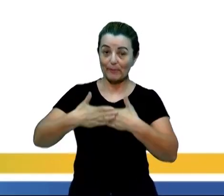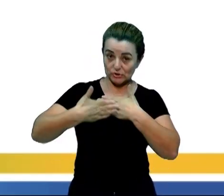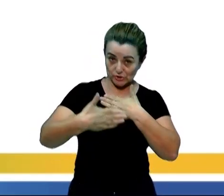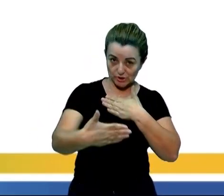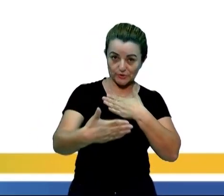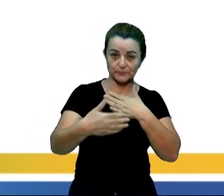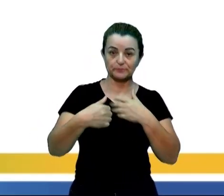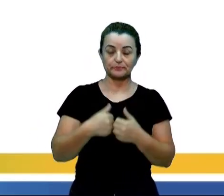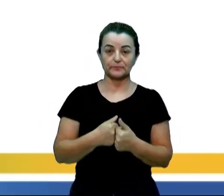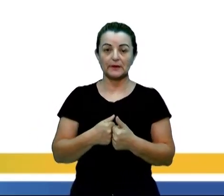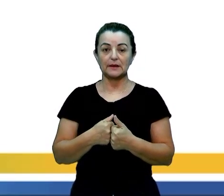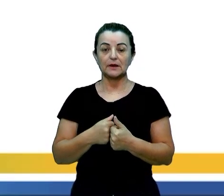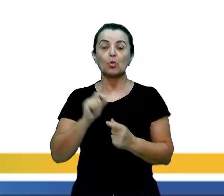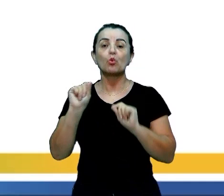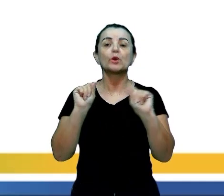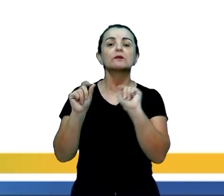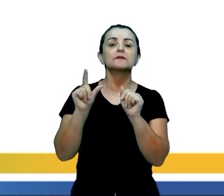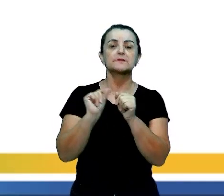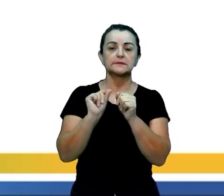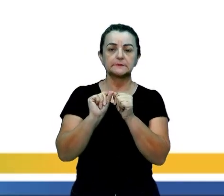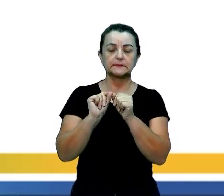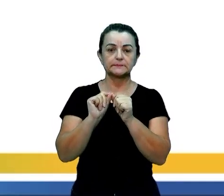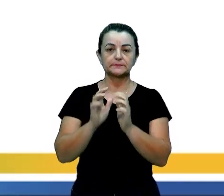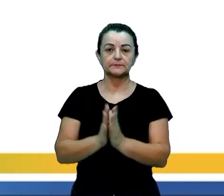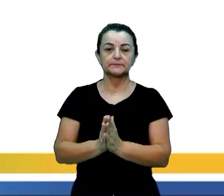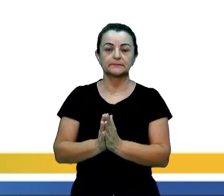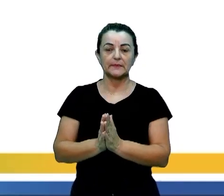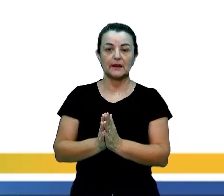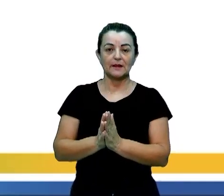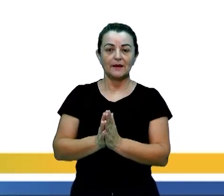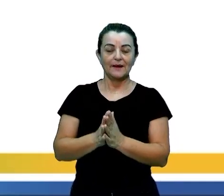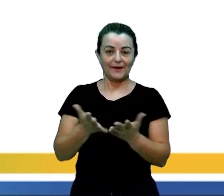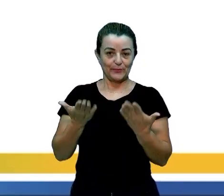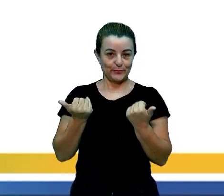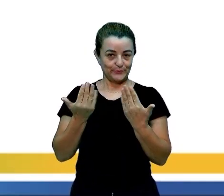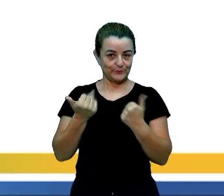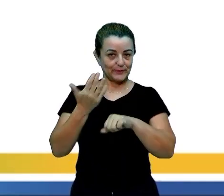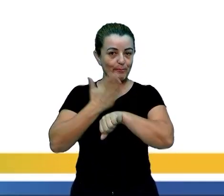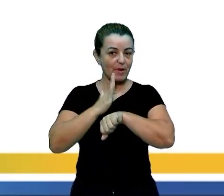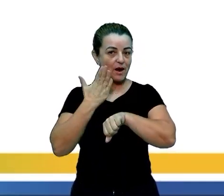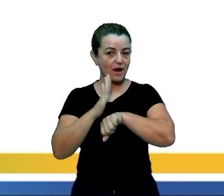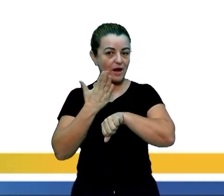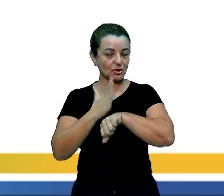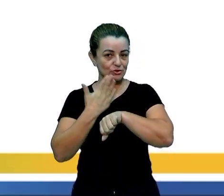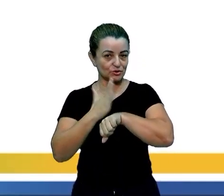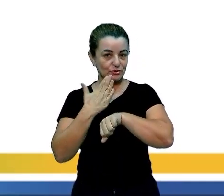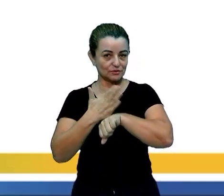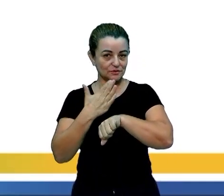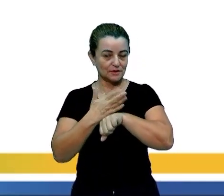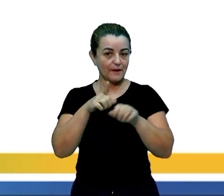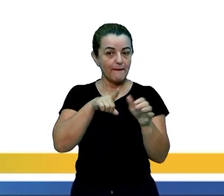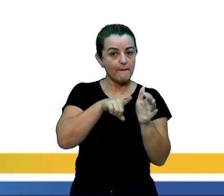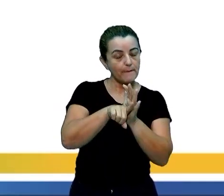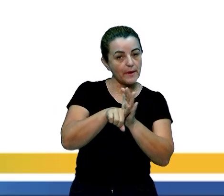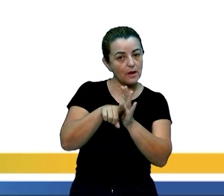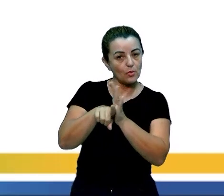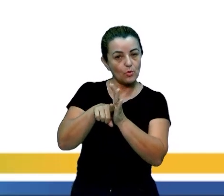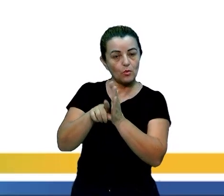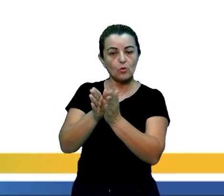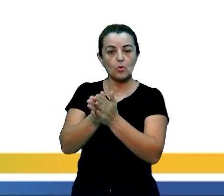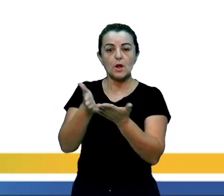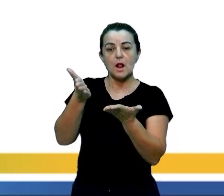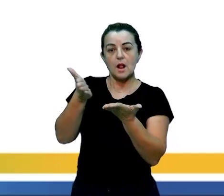daí, a gente faz o quê? Vamos exercitar o nosso cérebro novamente, né? Questão comentada,